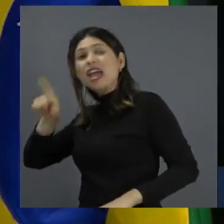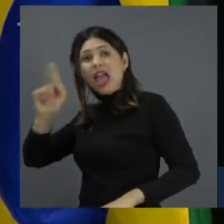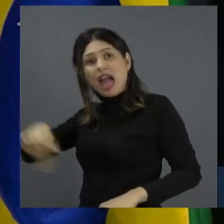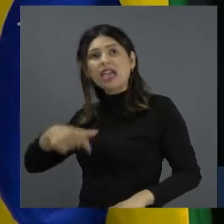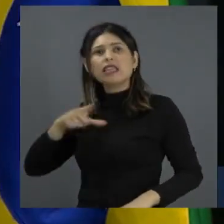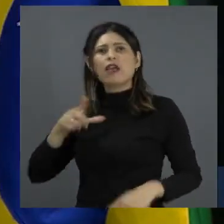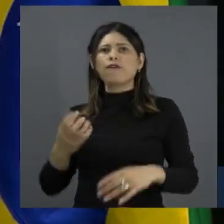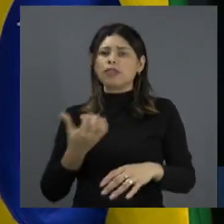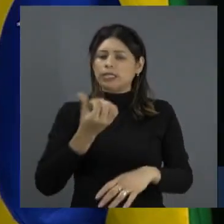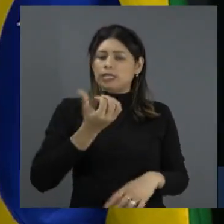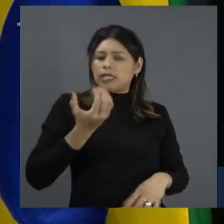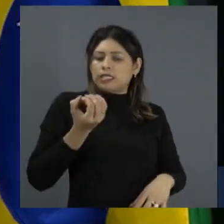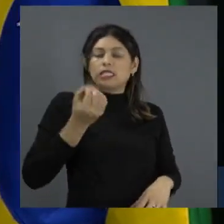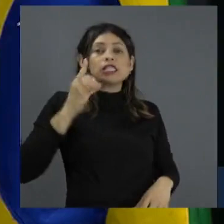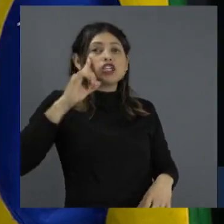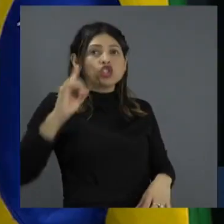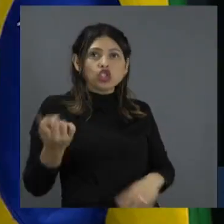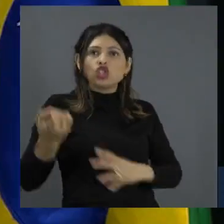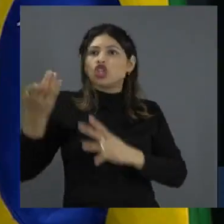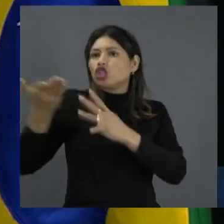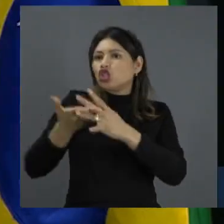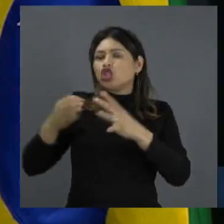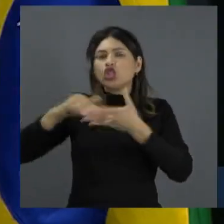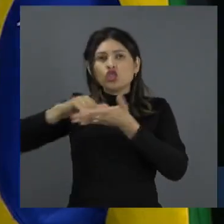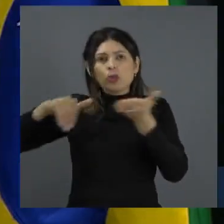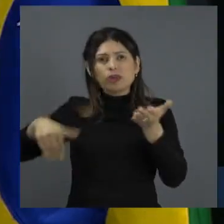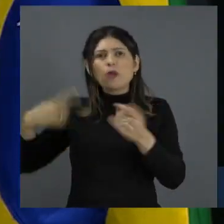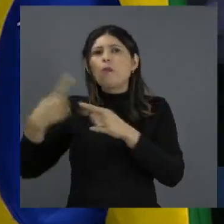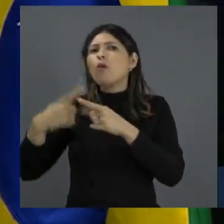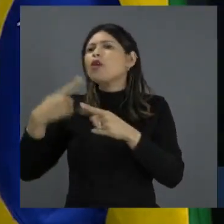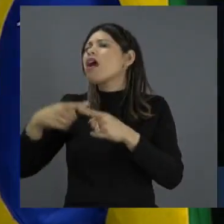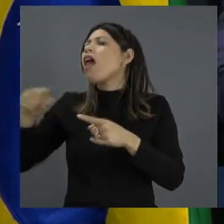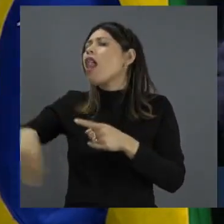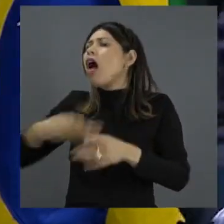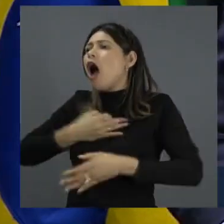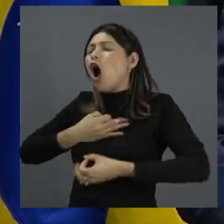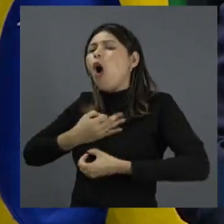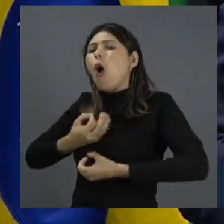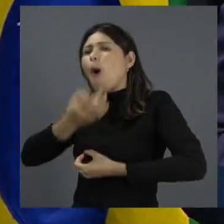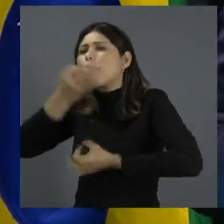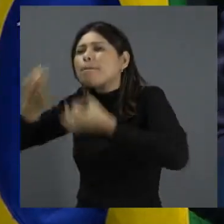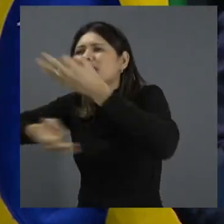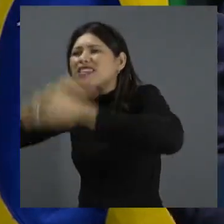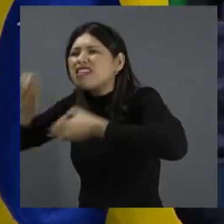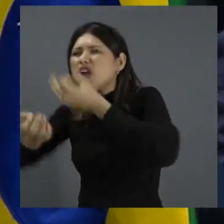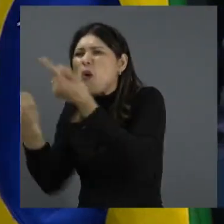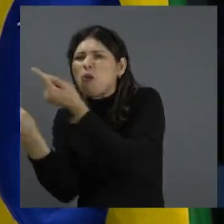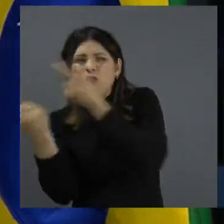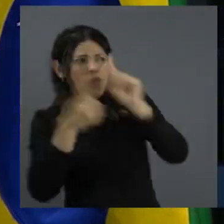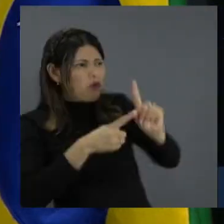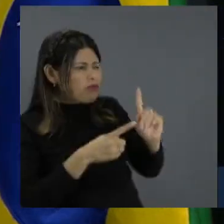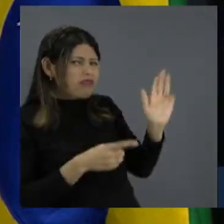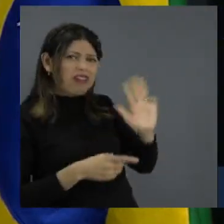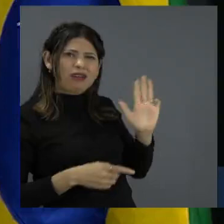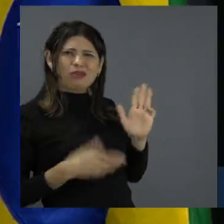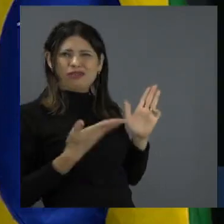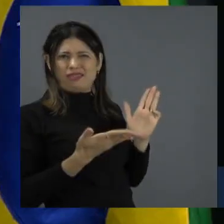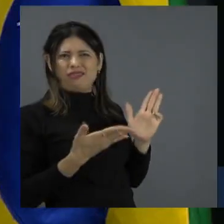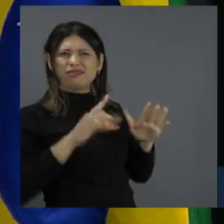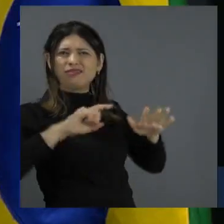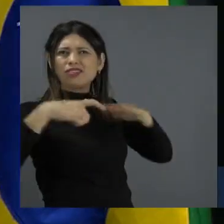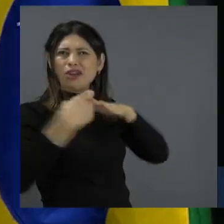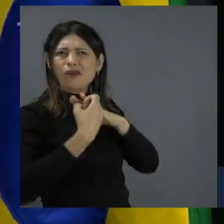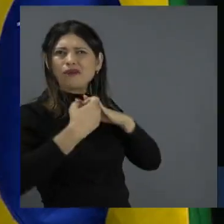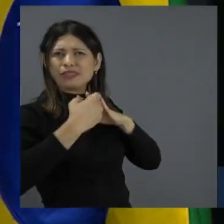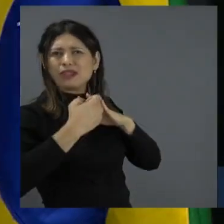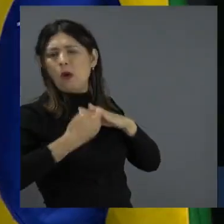60 dias de suspensão simplesmente por ter feito críticas a Lula nas redes sociais. Olha só o